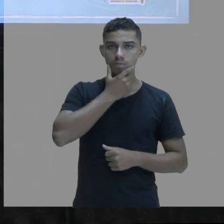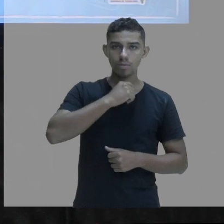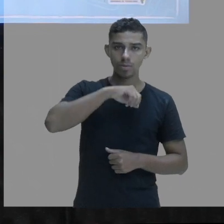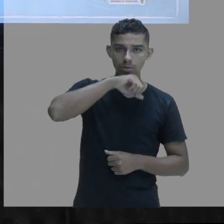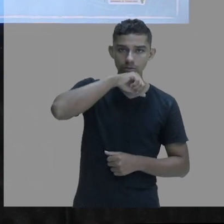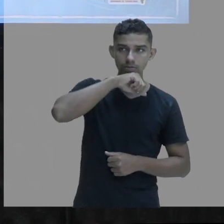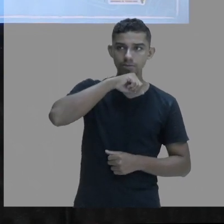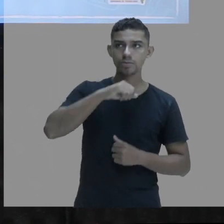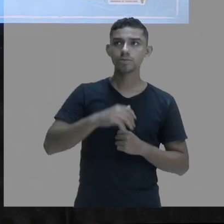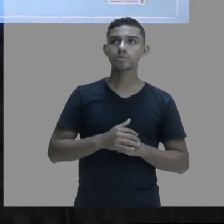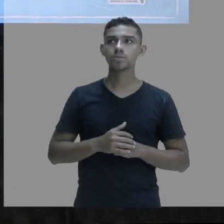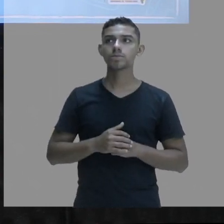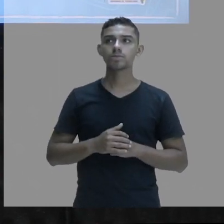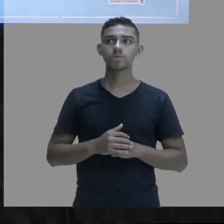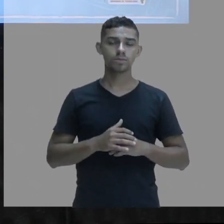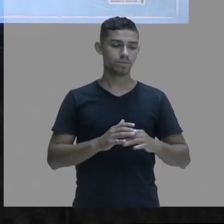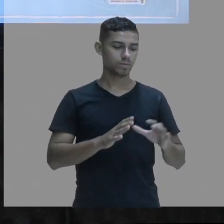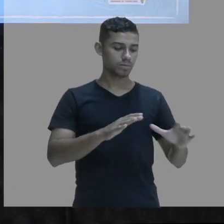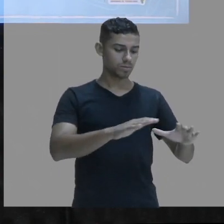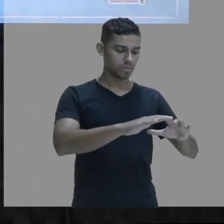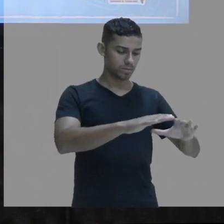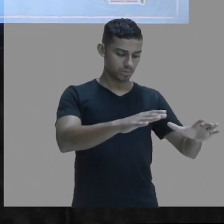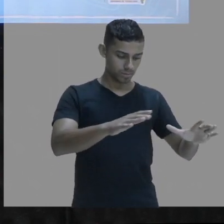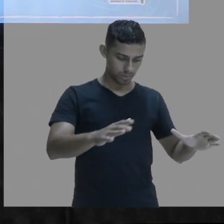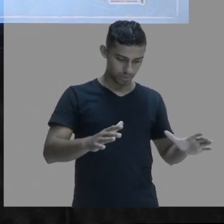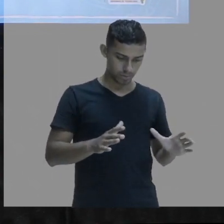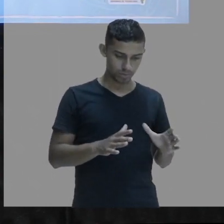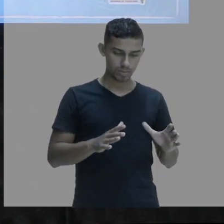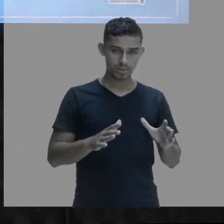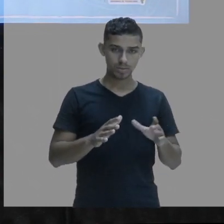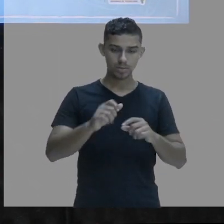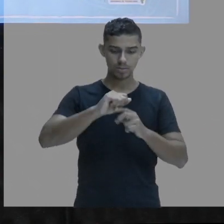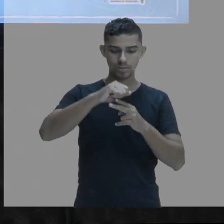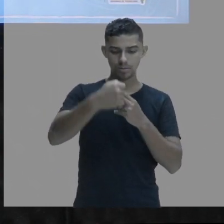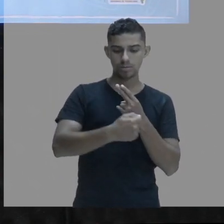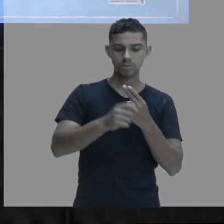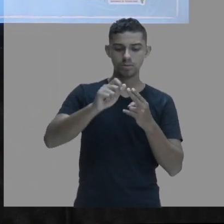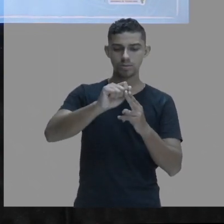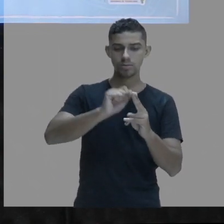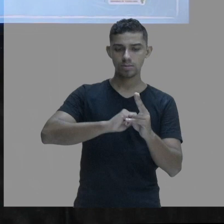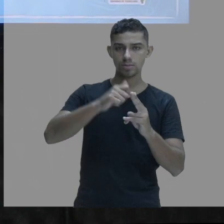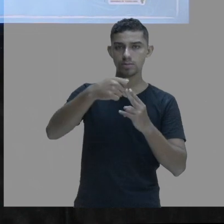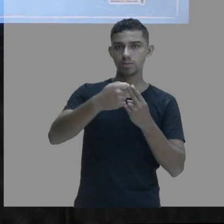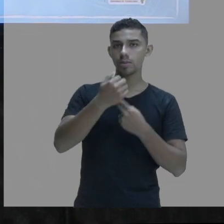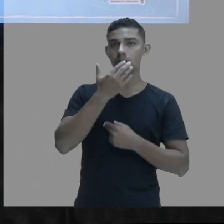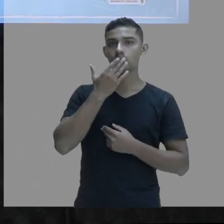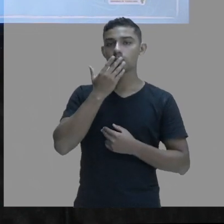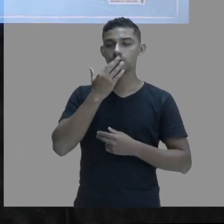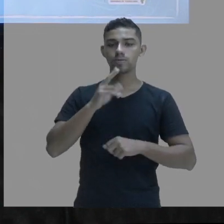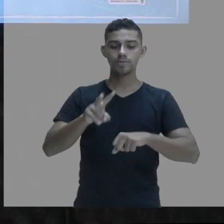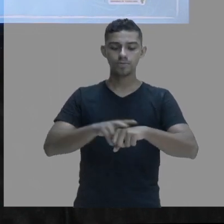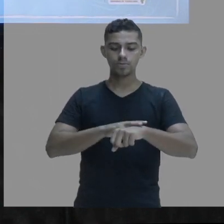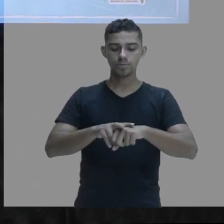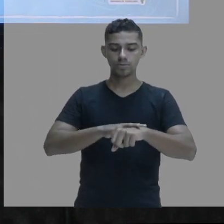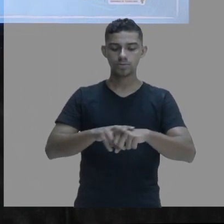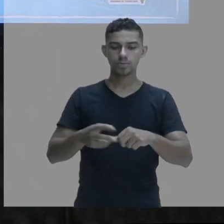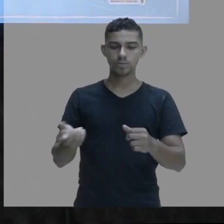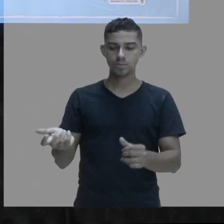guardando aquela penca, aquela dúzia de bananas verdes, né? Ele colocou dentro de um saco,